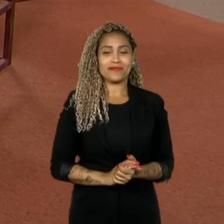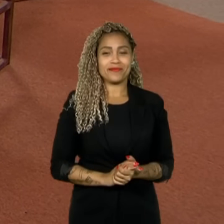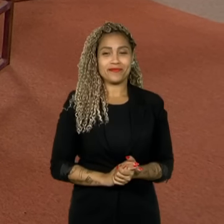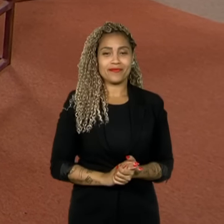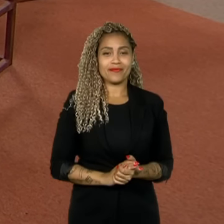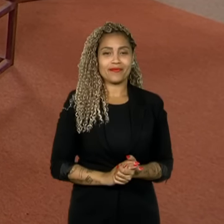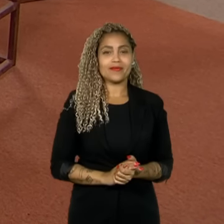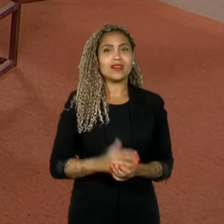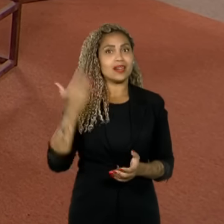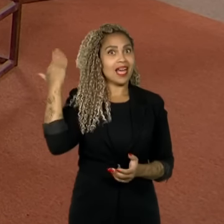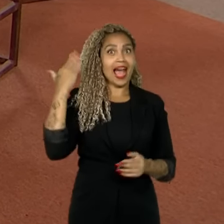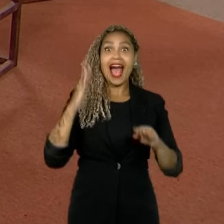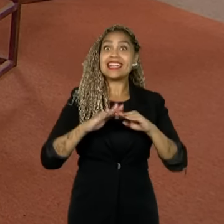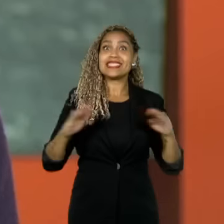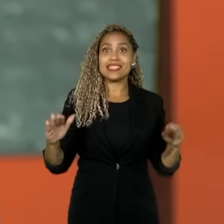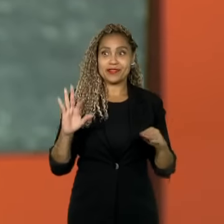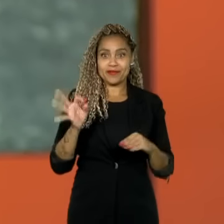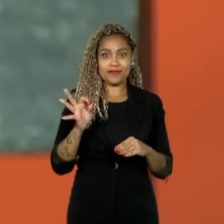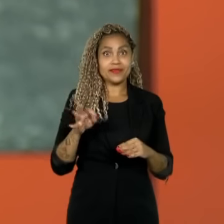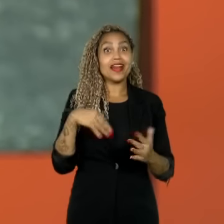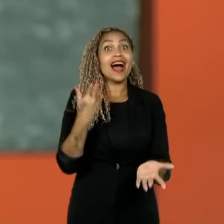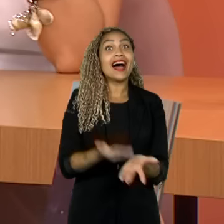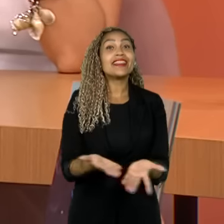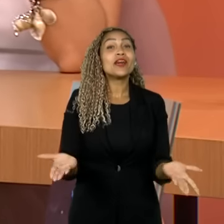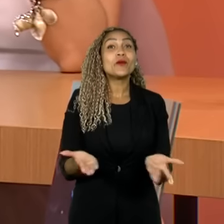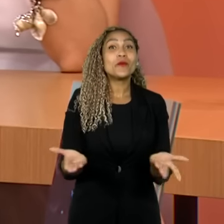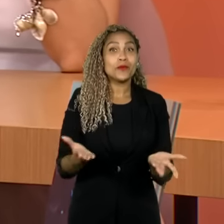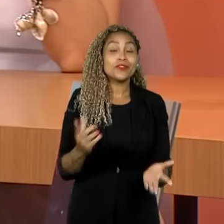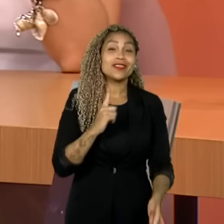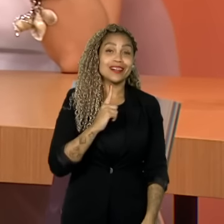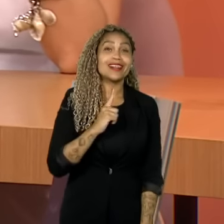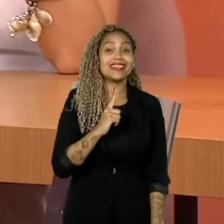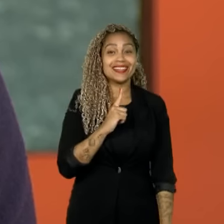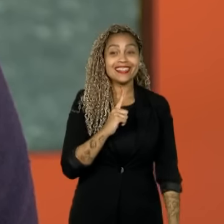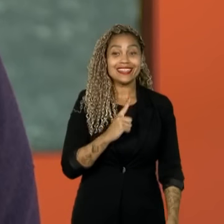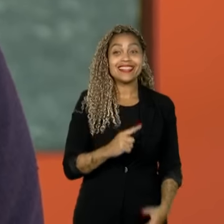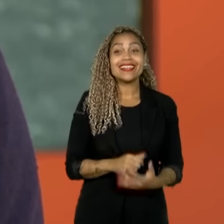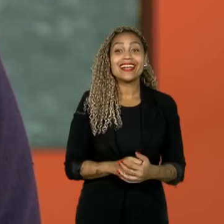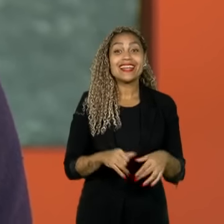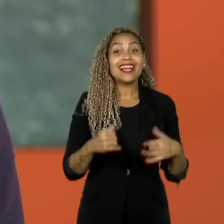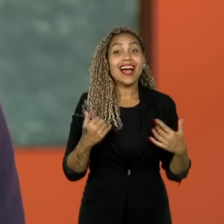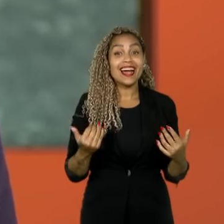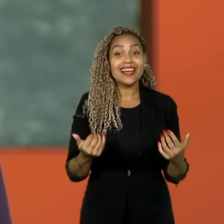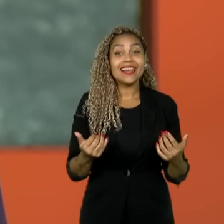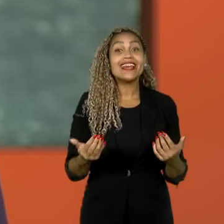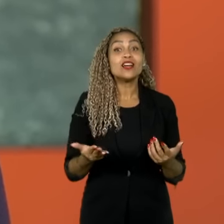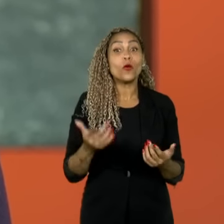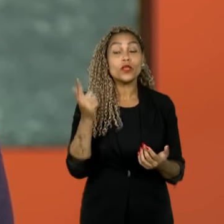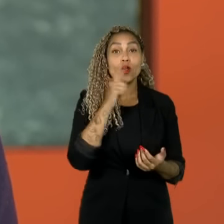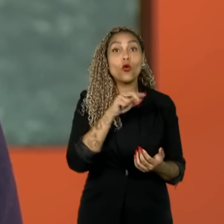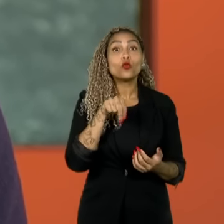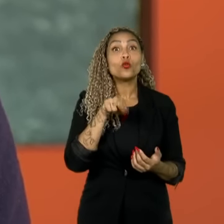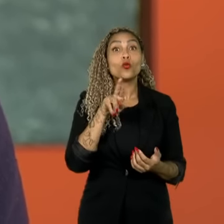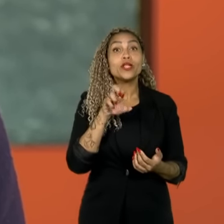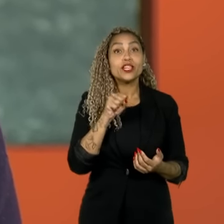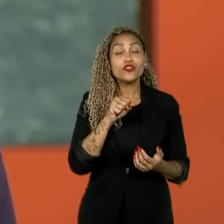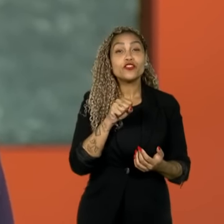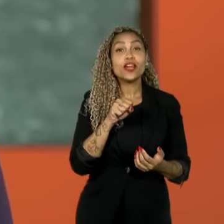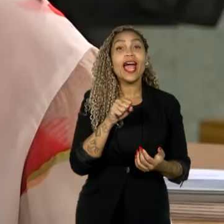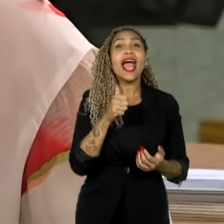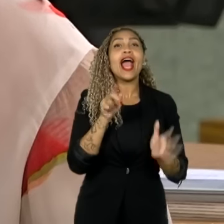tinha muito isso, né? E aí, até hoje ainda tem. É. Né? E aí ela adotou o Nunes, que